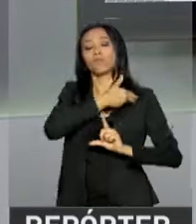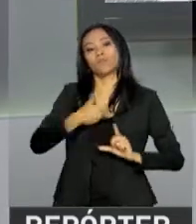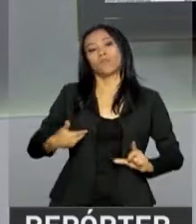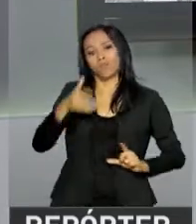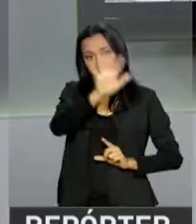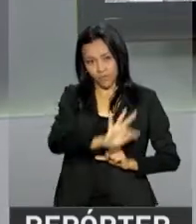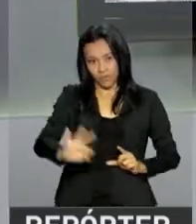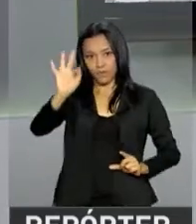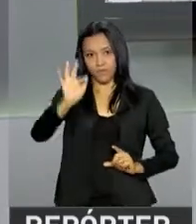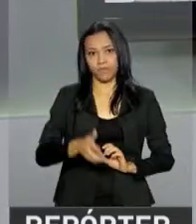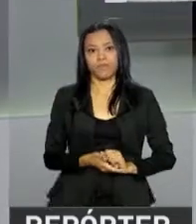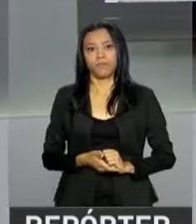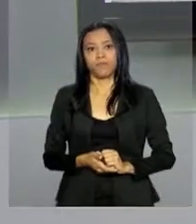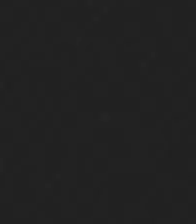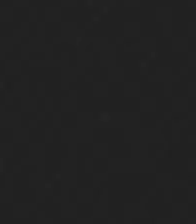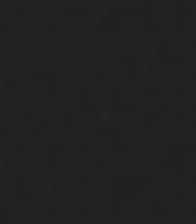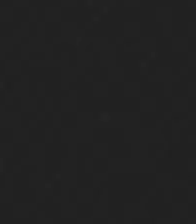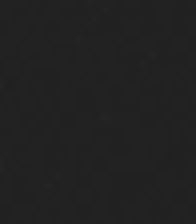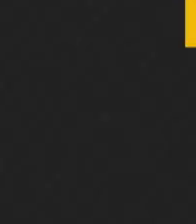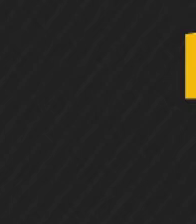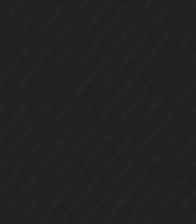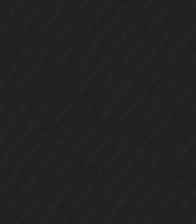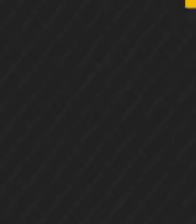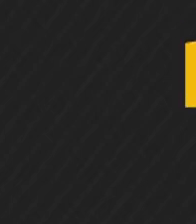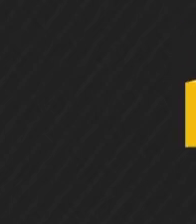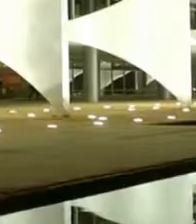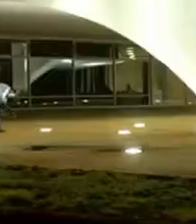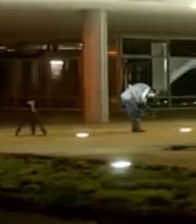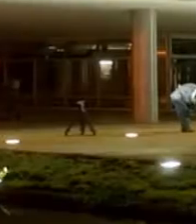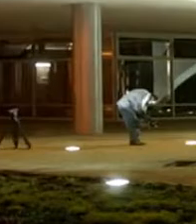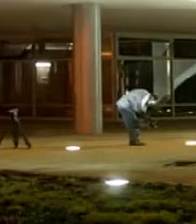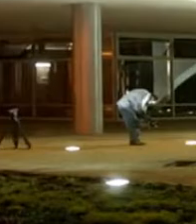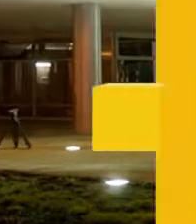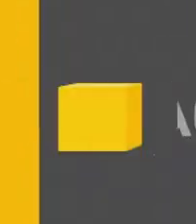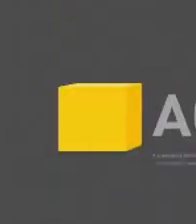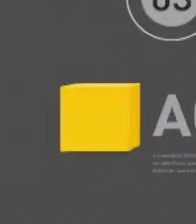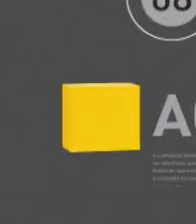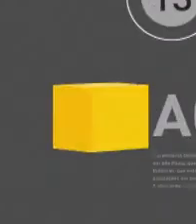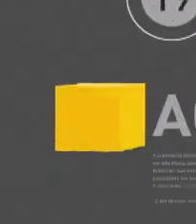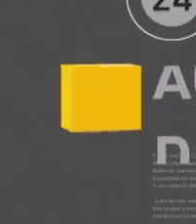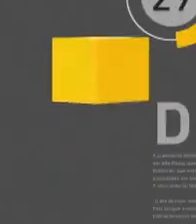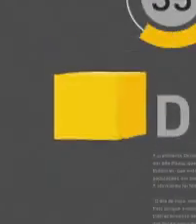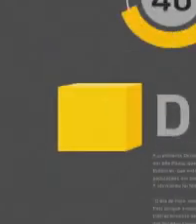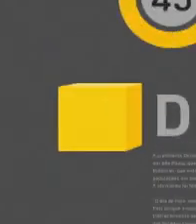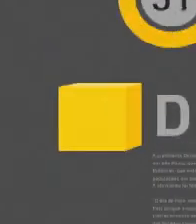a TV do Governo Federal.